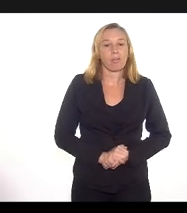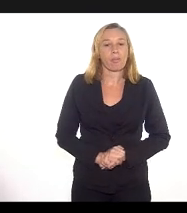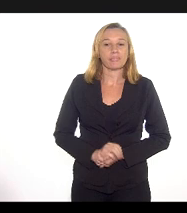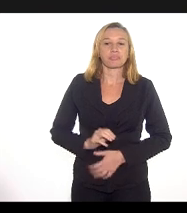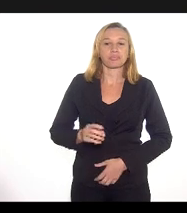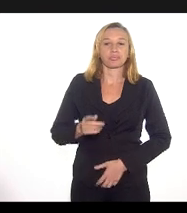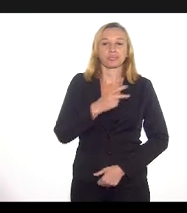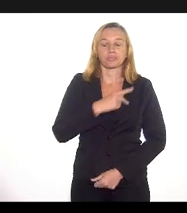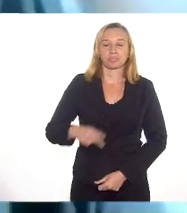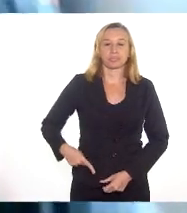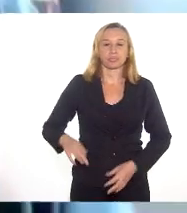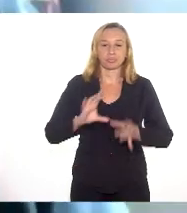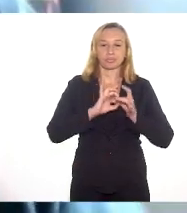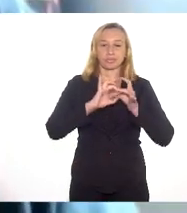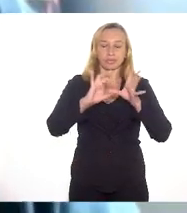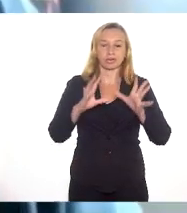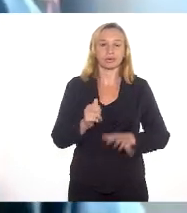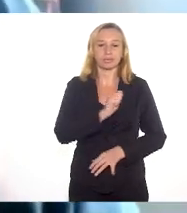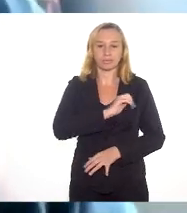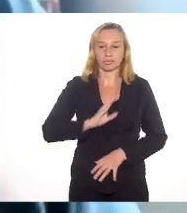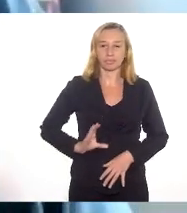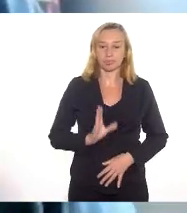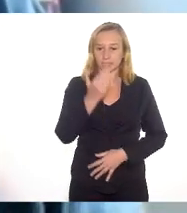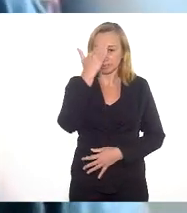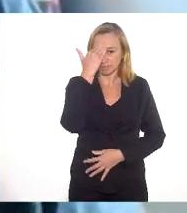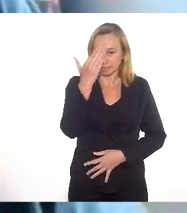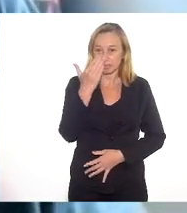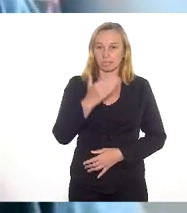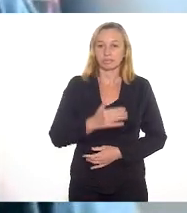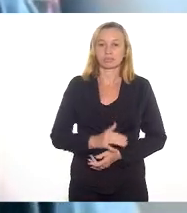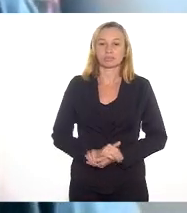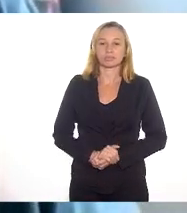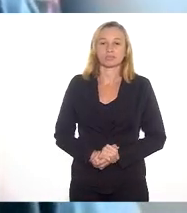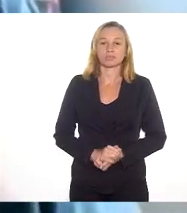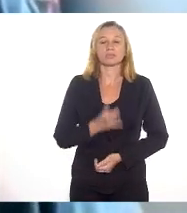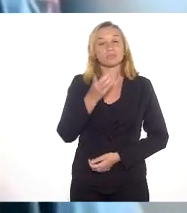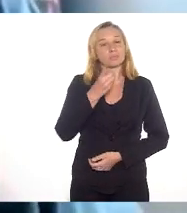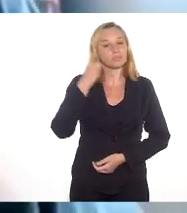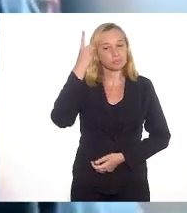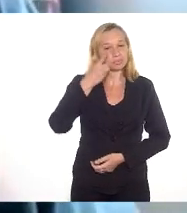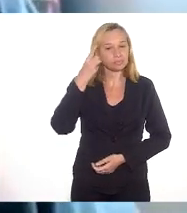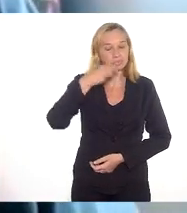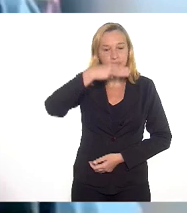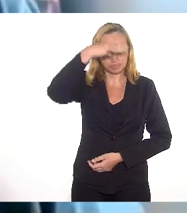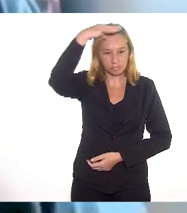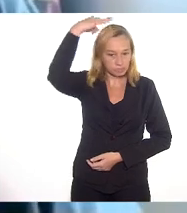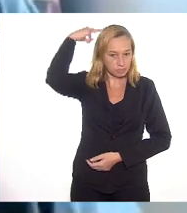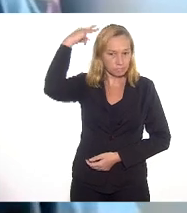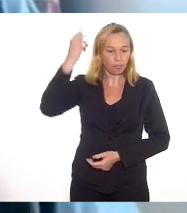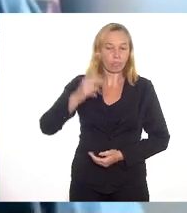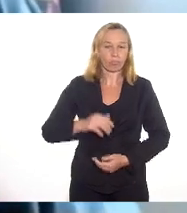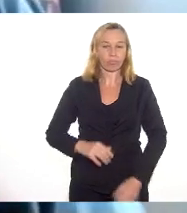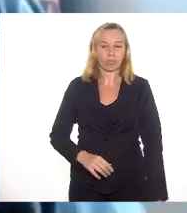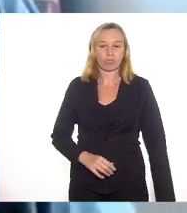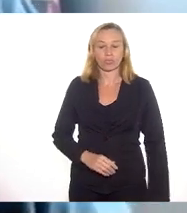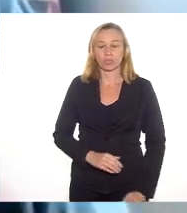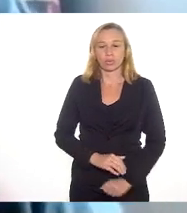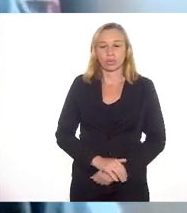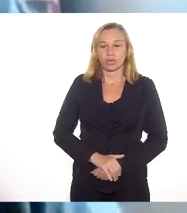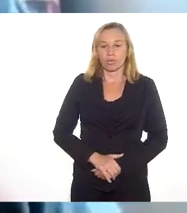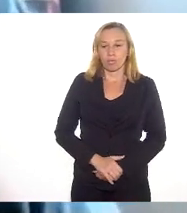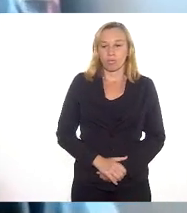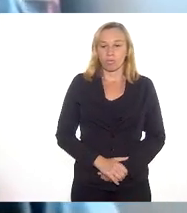Presidente Democrático André Siciliano, eu queria agradecer o deputado Márcio Pacheco, que acatou